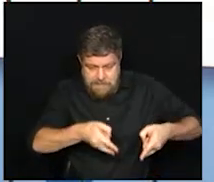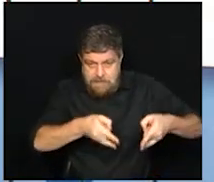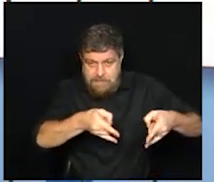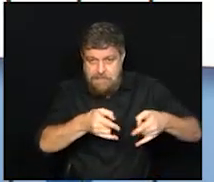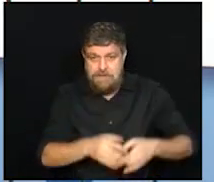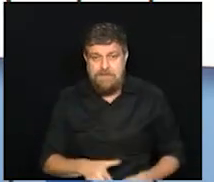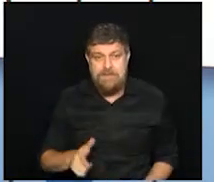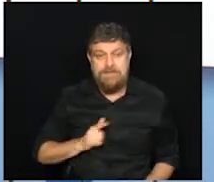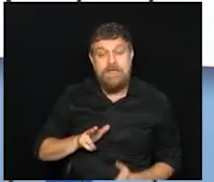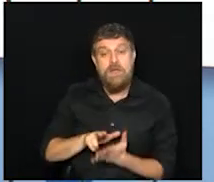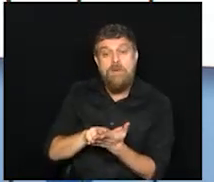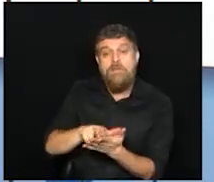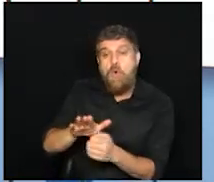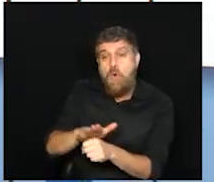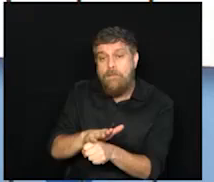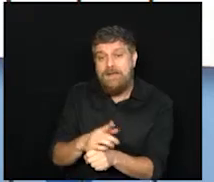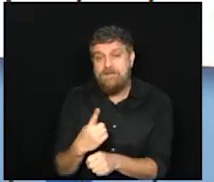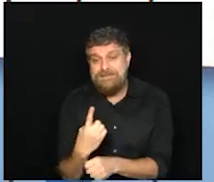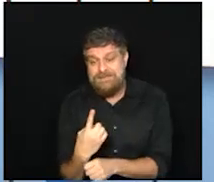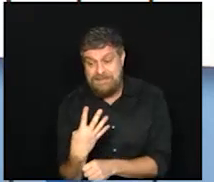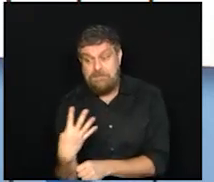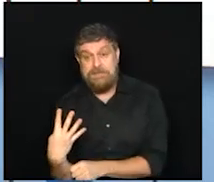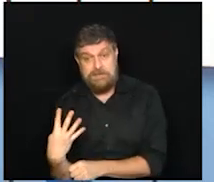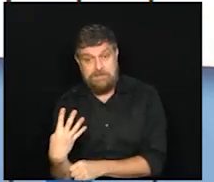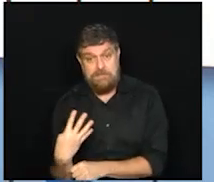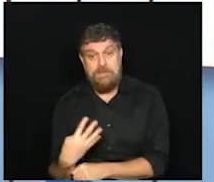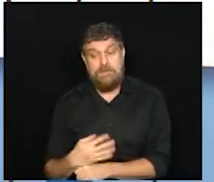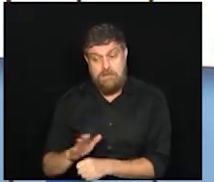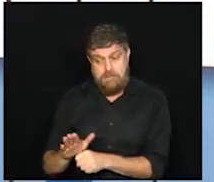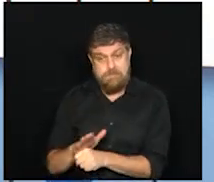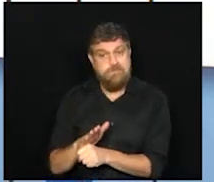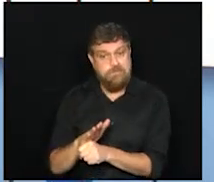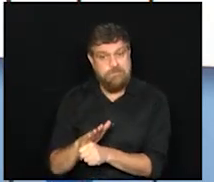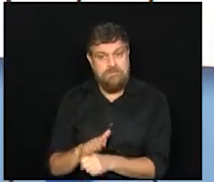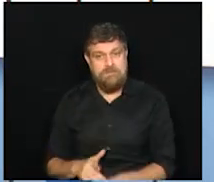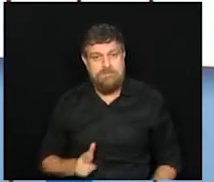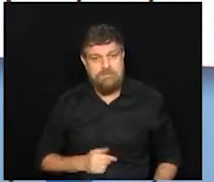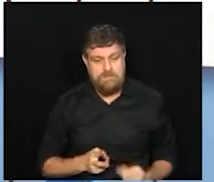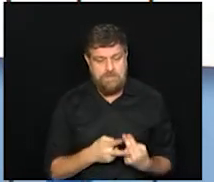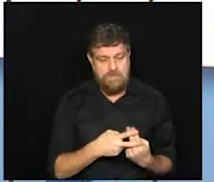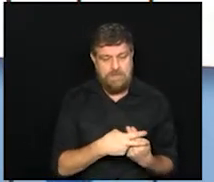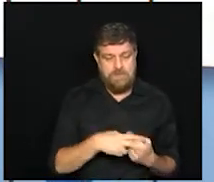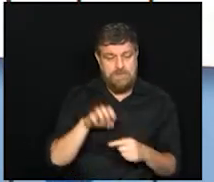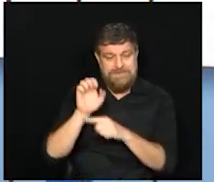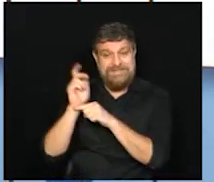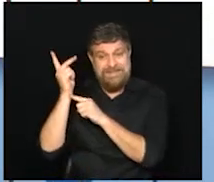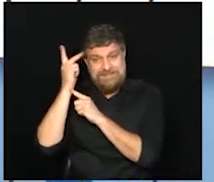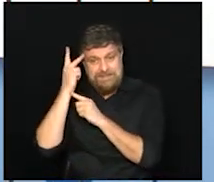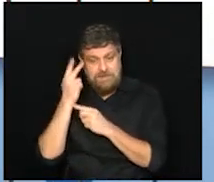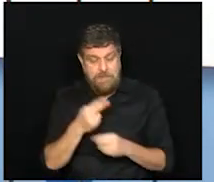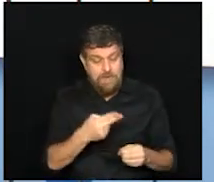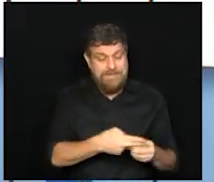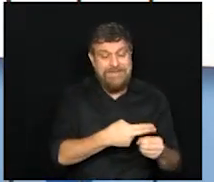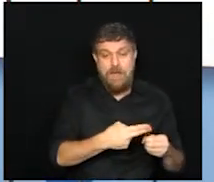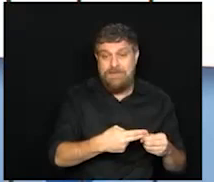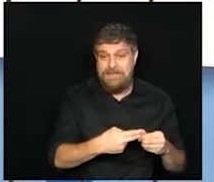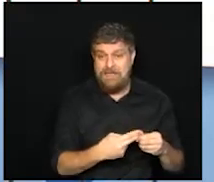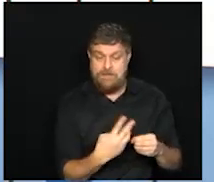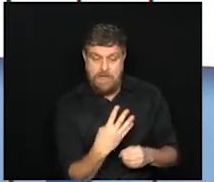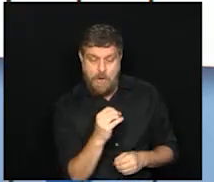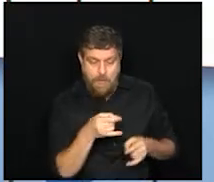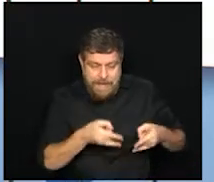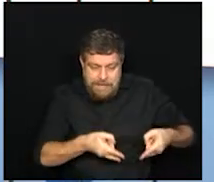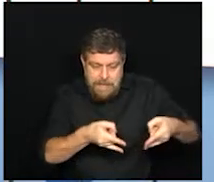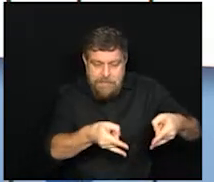disponíveis, dos quais 144 estavam ocupados. No SUS estadual, lá na Unicamp, 40 leitos,